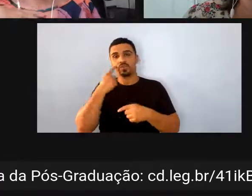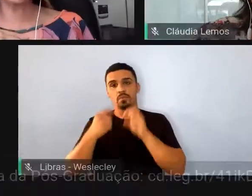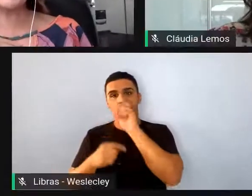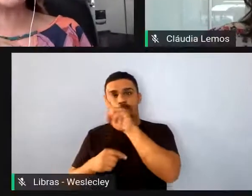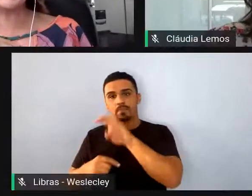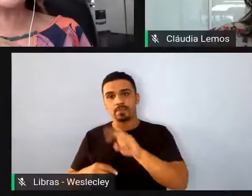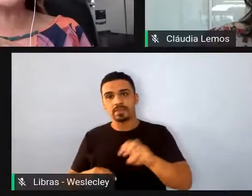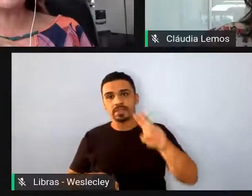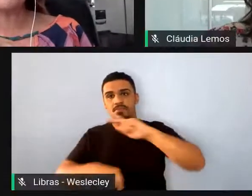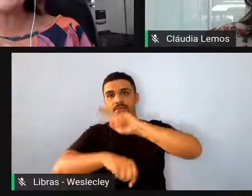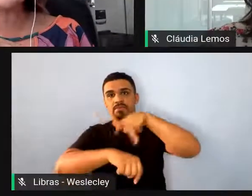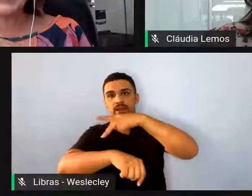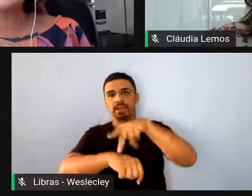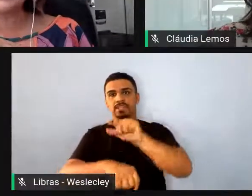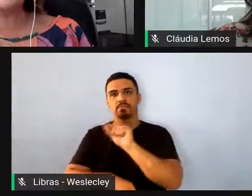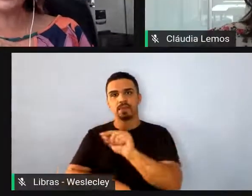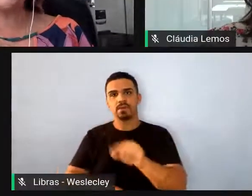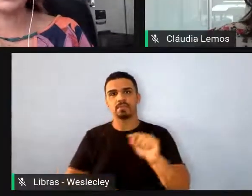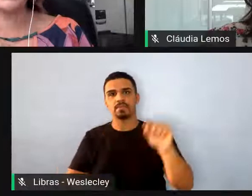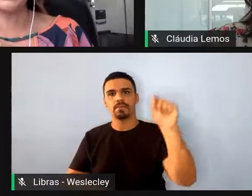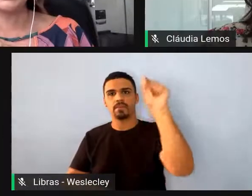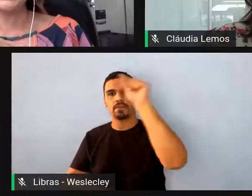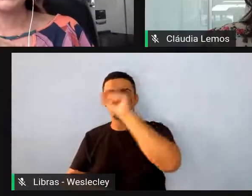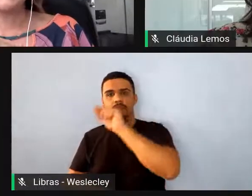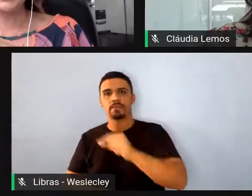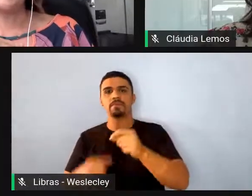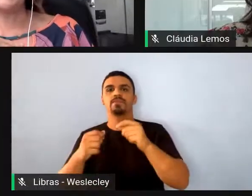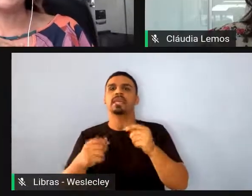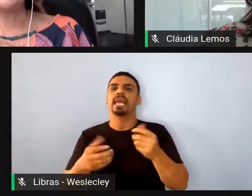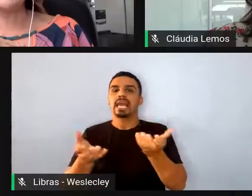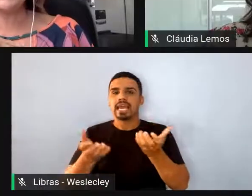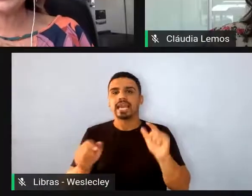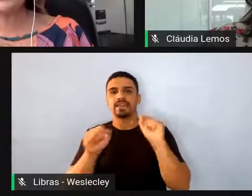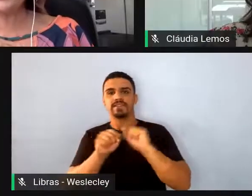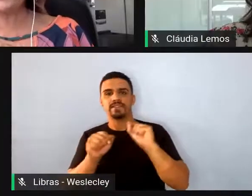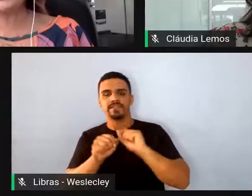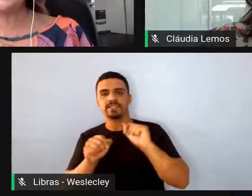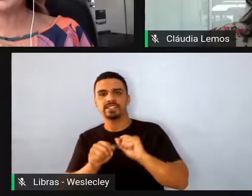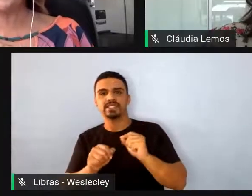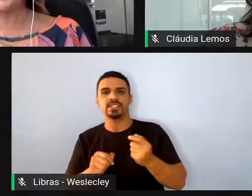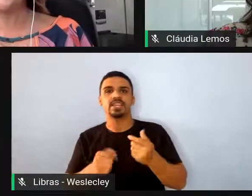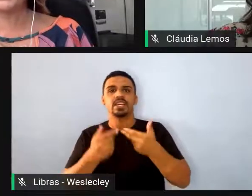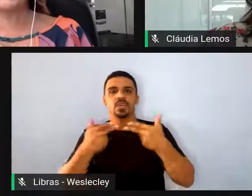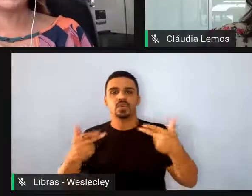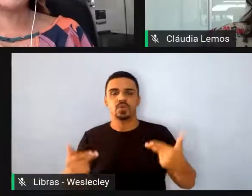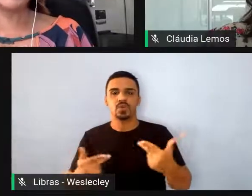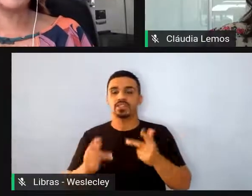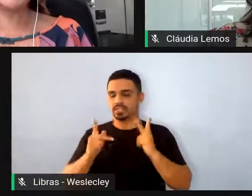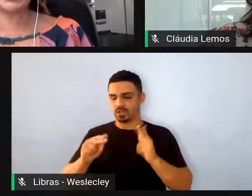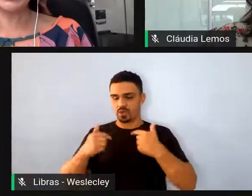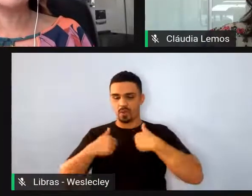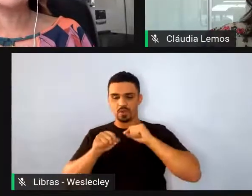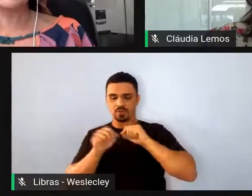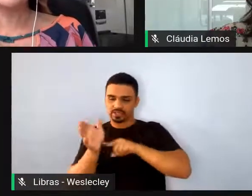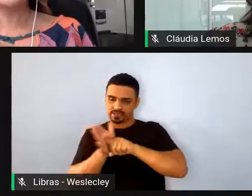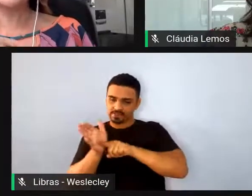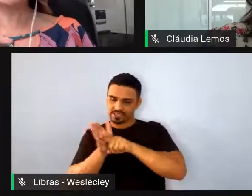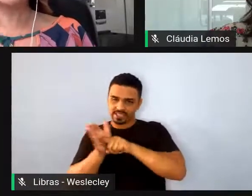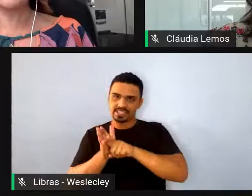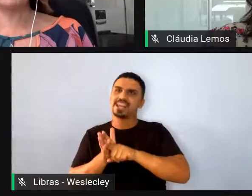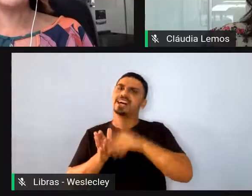tentando fazer o que a gente também está tentando fazer. Sabe, existe uma iniciativa na Câmara dos